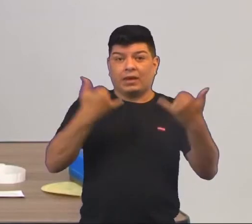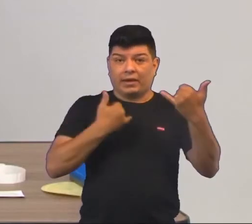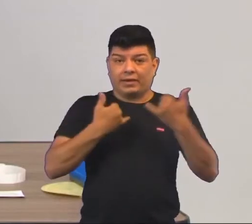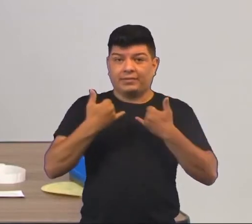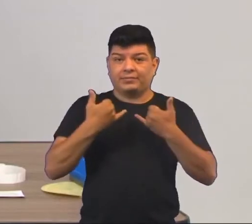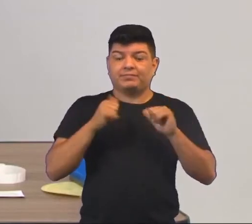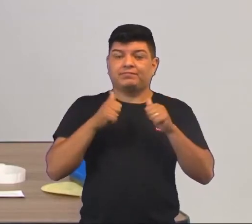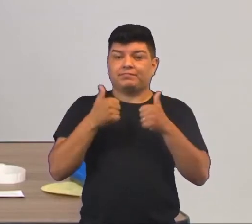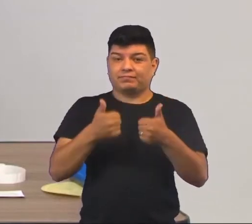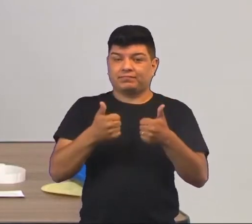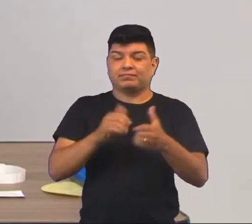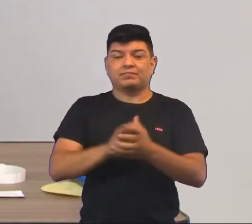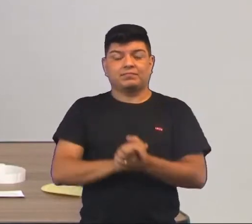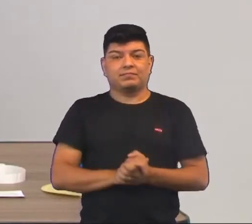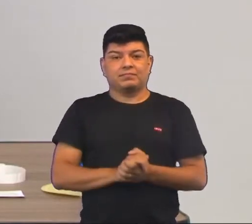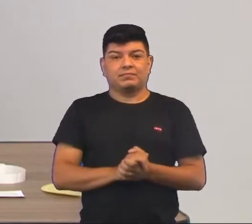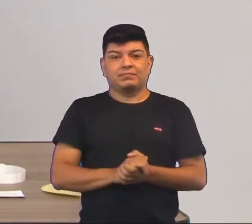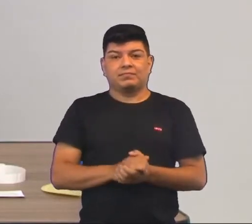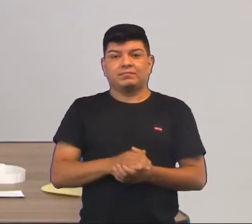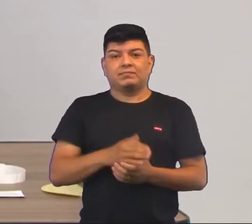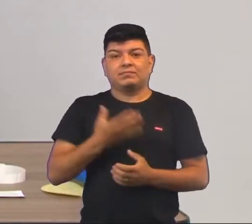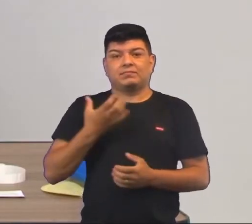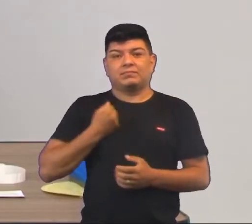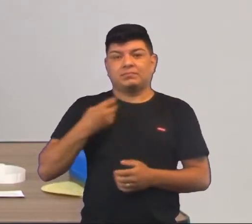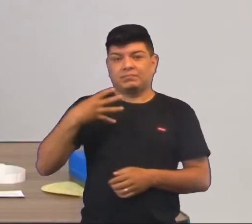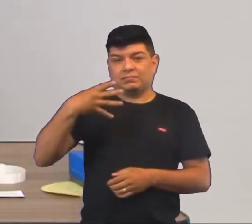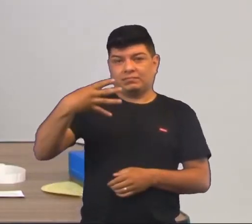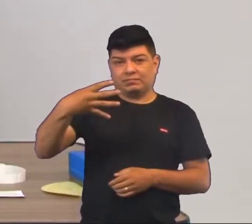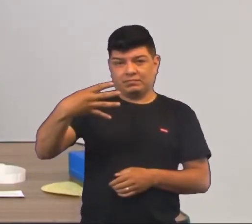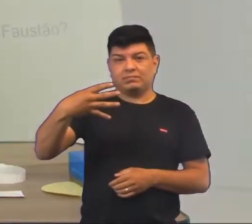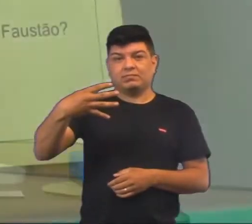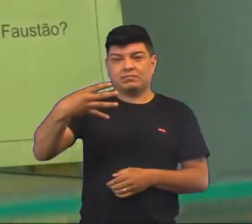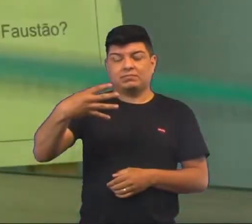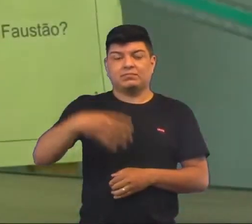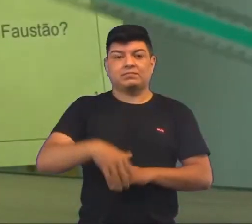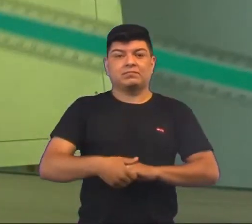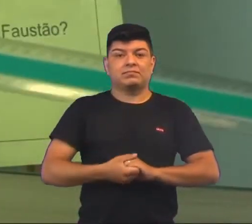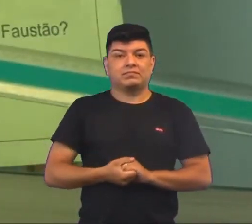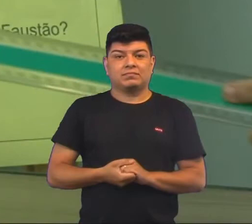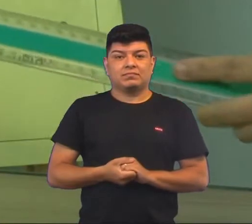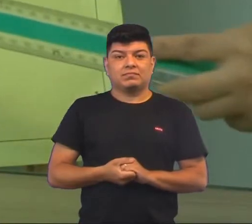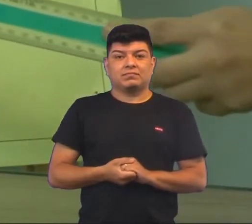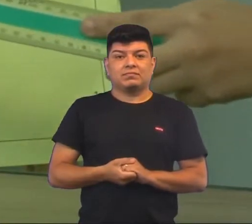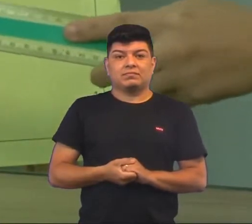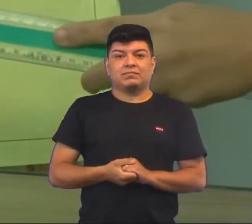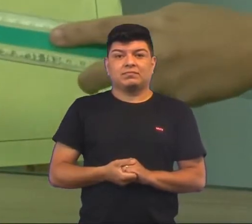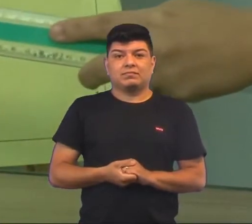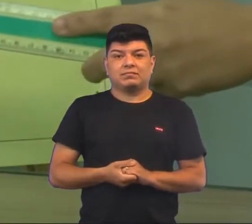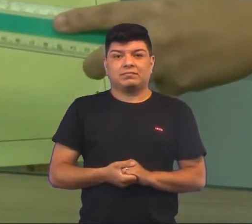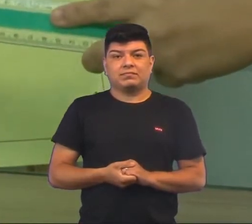informando, ok? Vamos para a questão 4. Vamos lá, próxima questão.